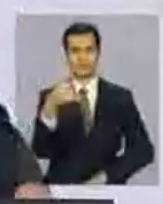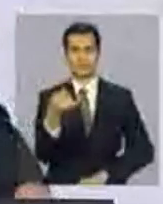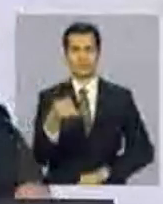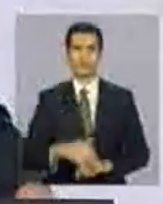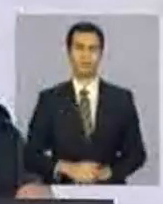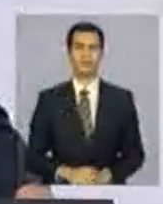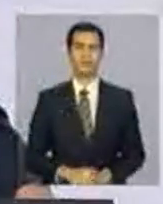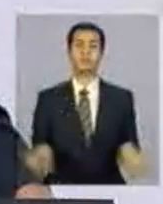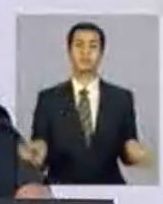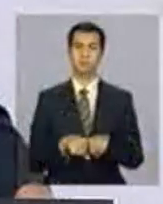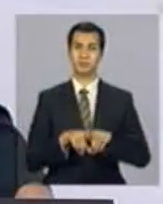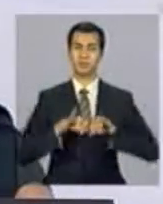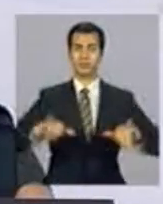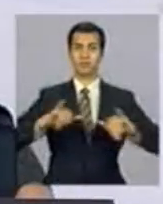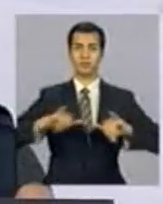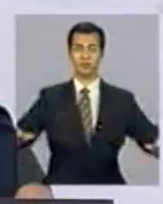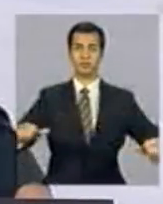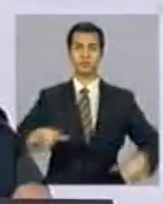Anunciamos também os